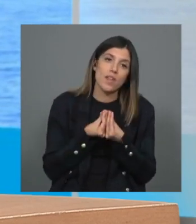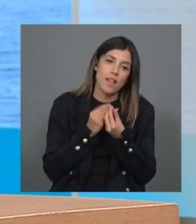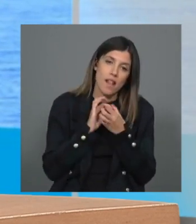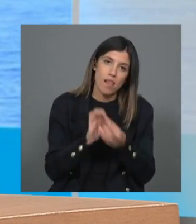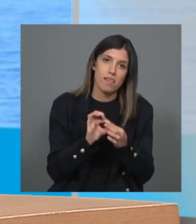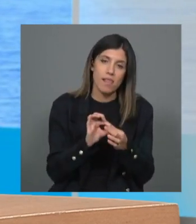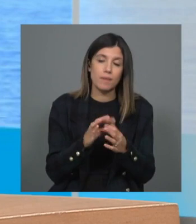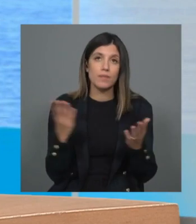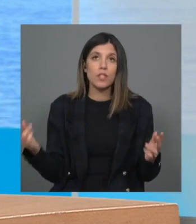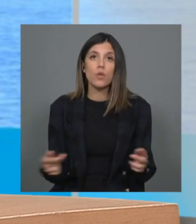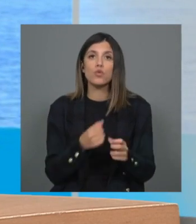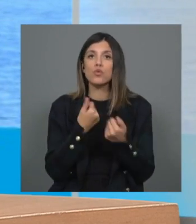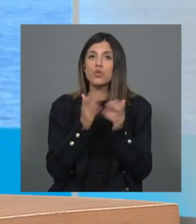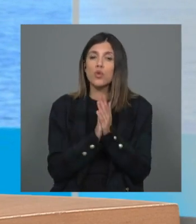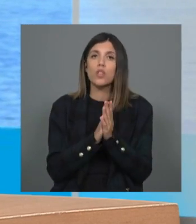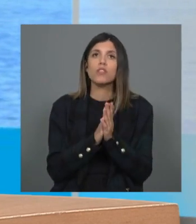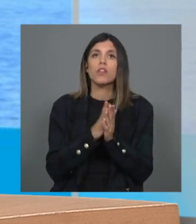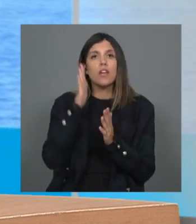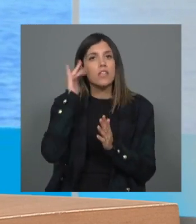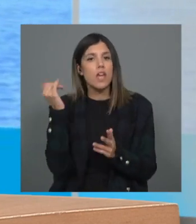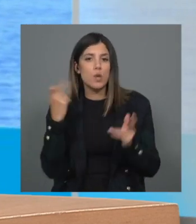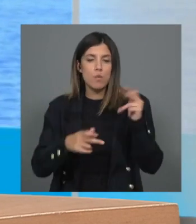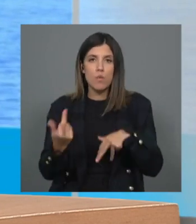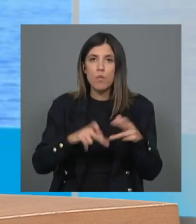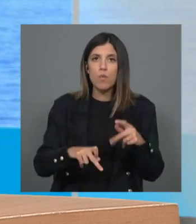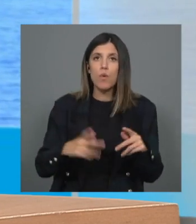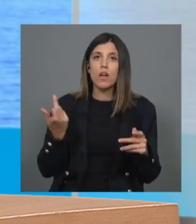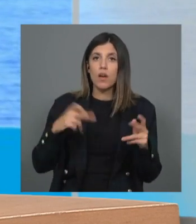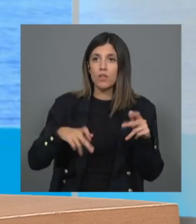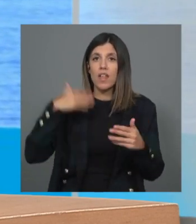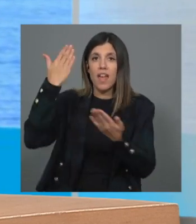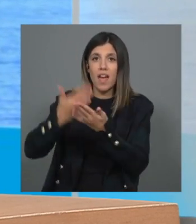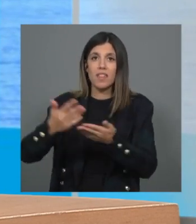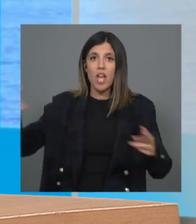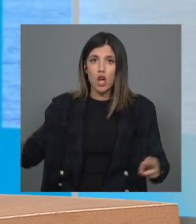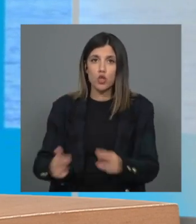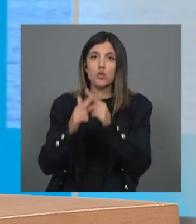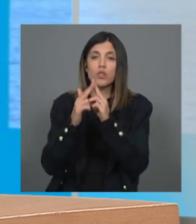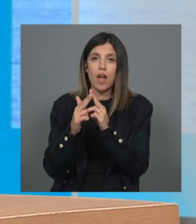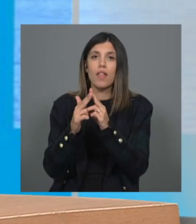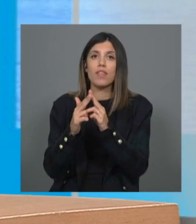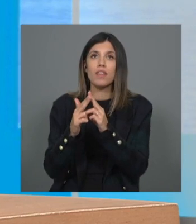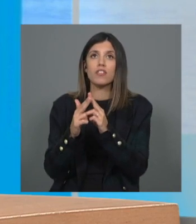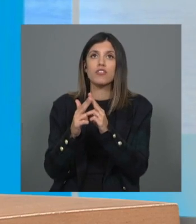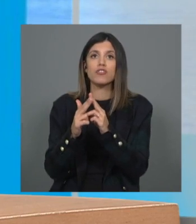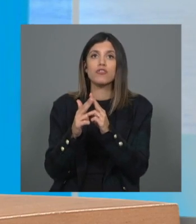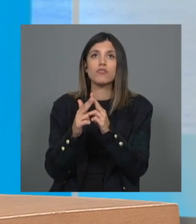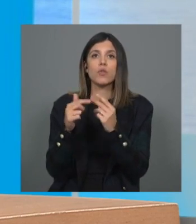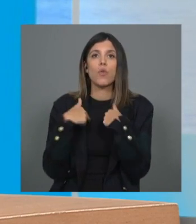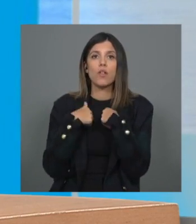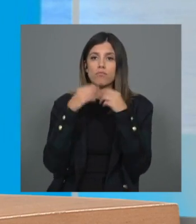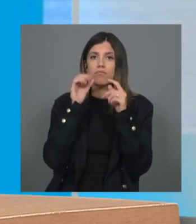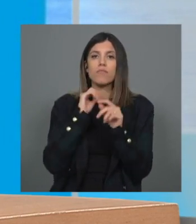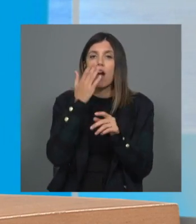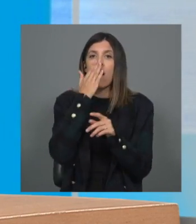da Juventude e todas as iniciativas que acontecerem até às Jornadas Mundiais da Juventude e a própria Jornada Mundial da Juventude nos têm de apontar. Têm de ser setas